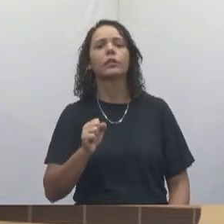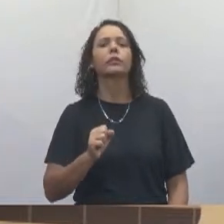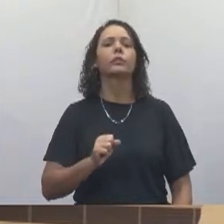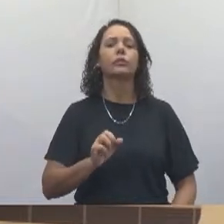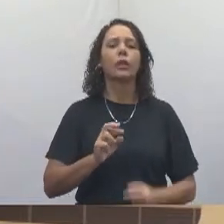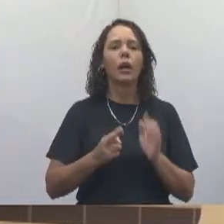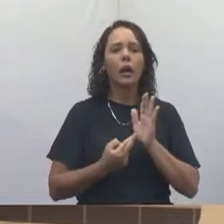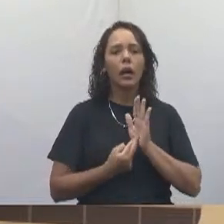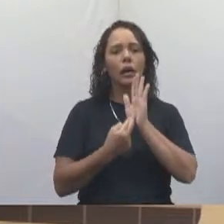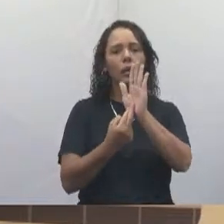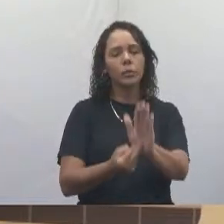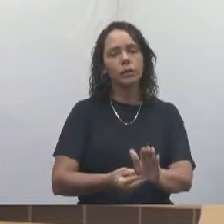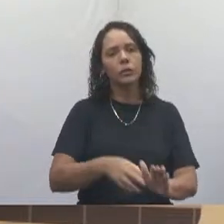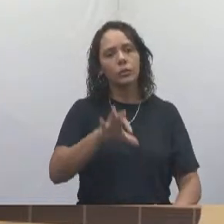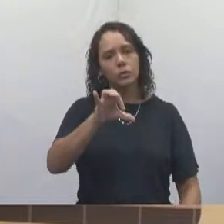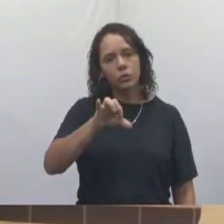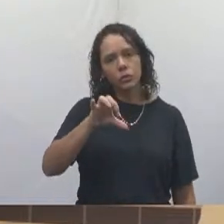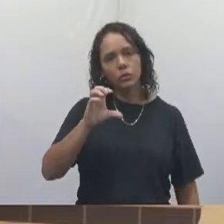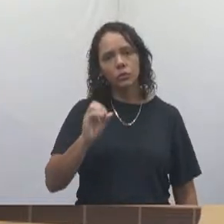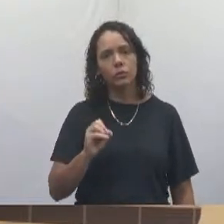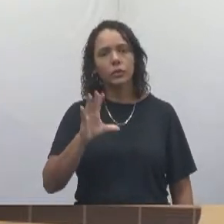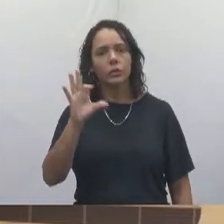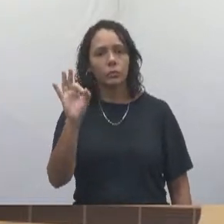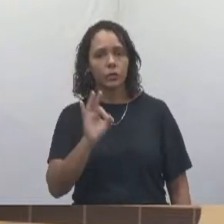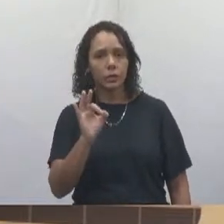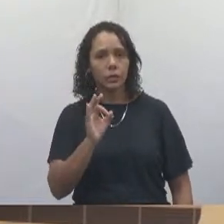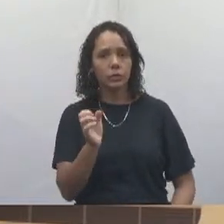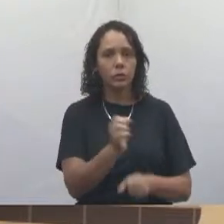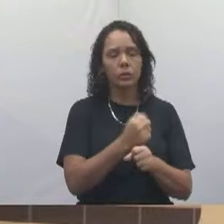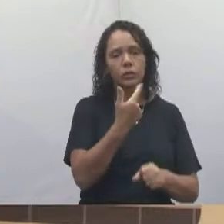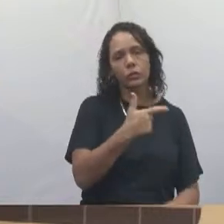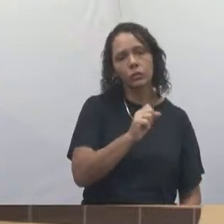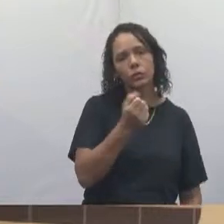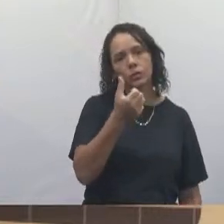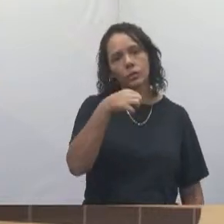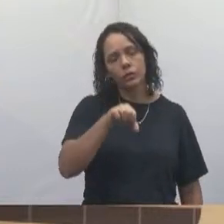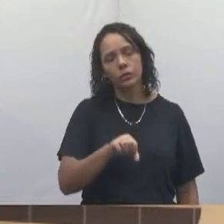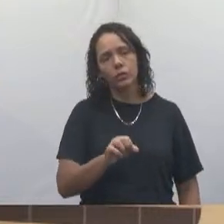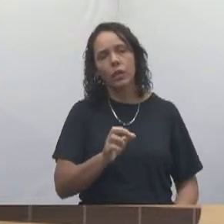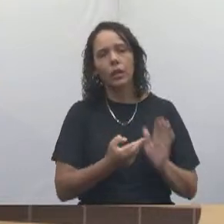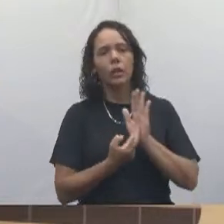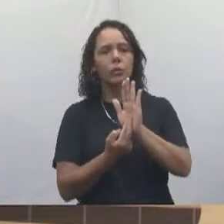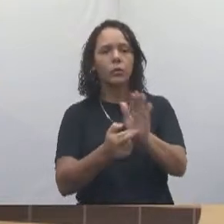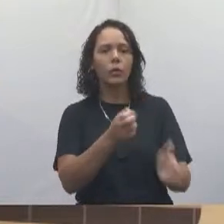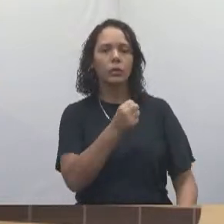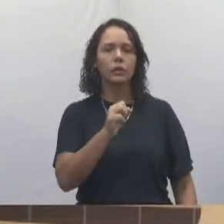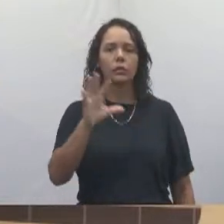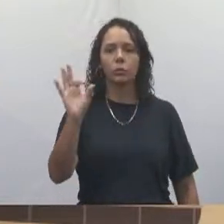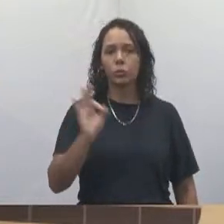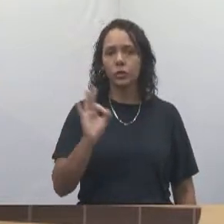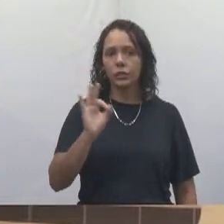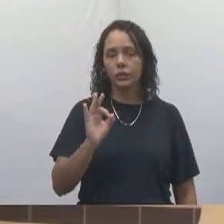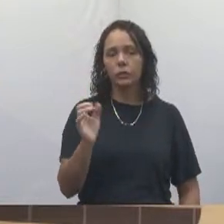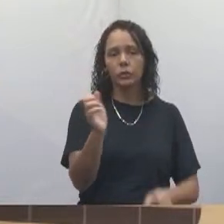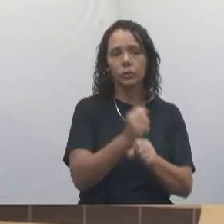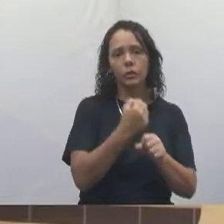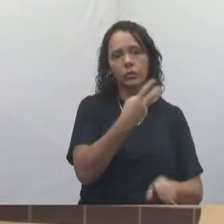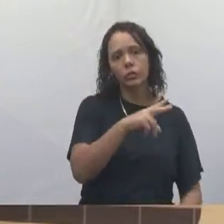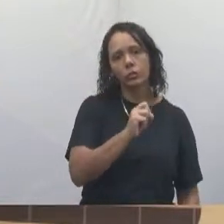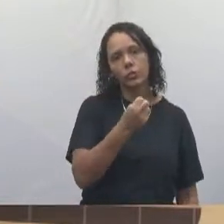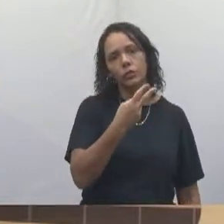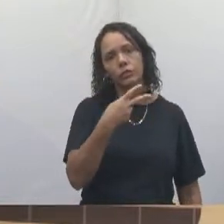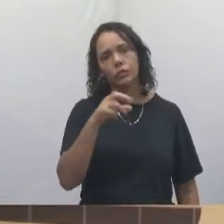revisões administrativas em 2017. Em 2019, 88%. Em 2020, em razão da